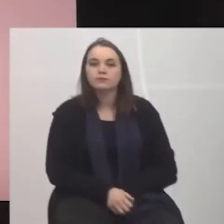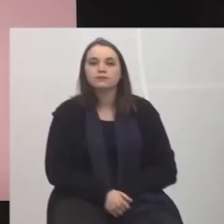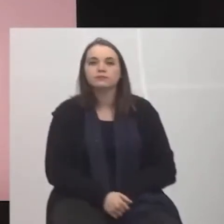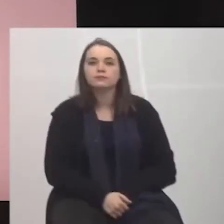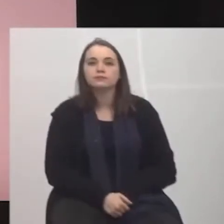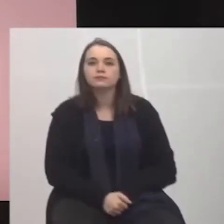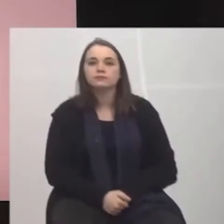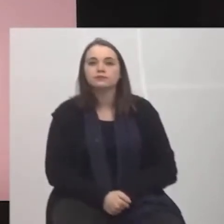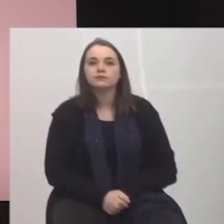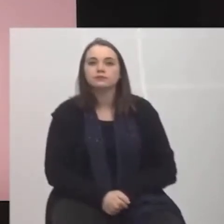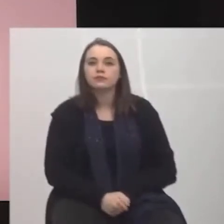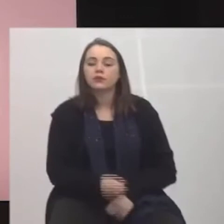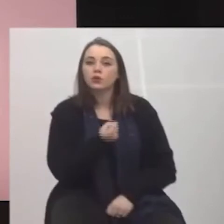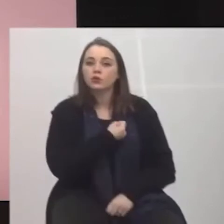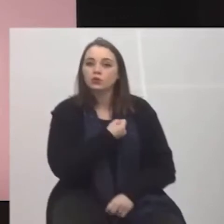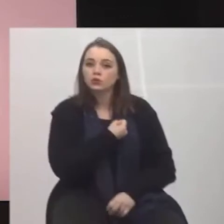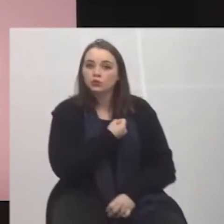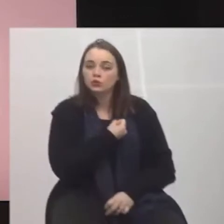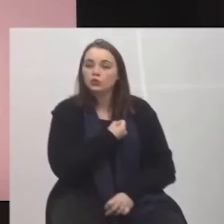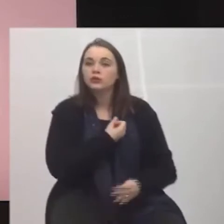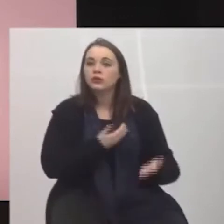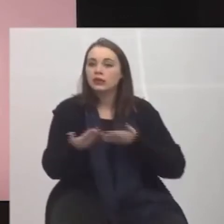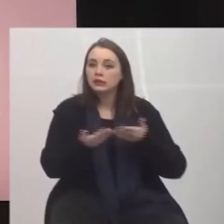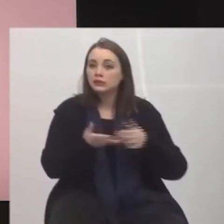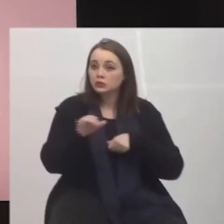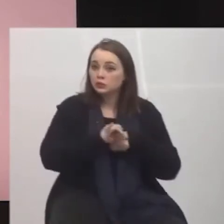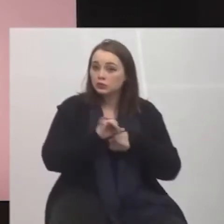O número de atendimentos do CT, então, é